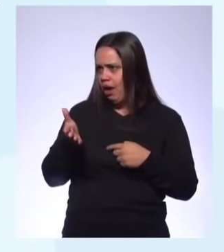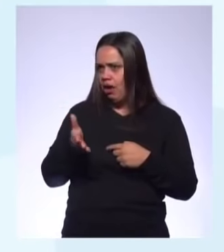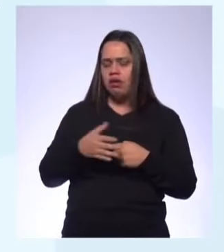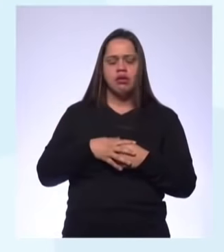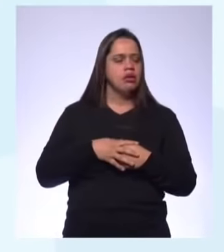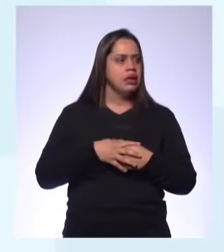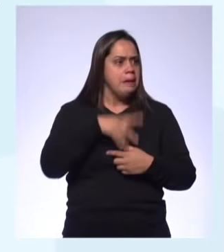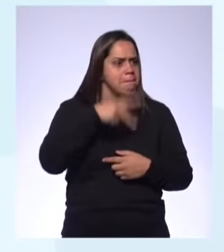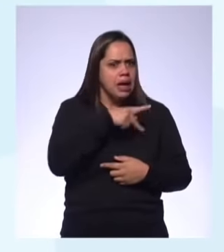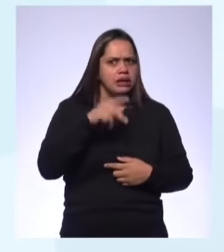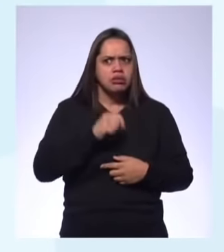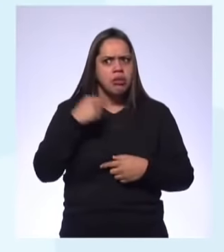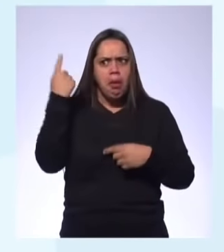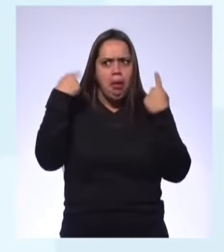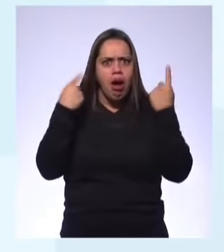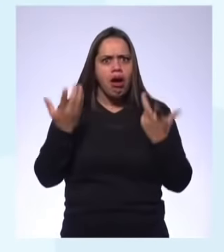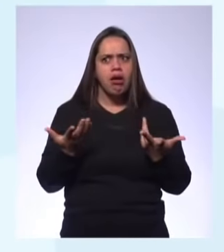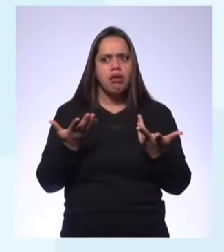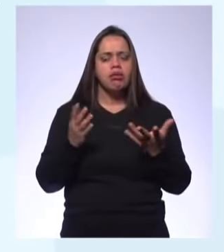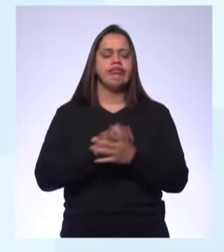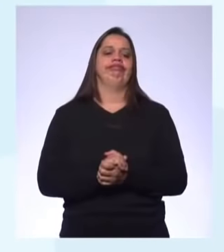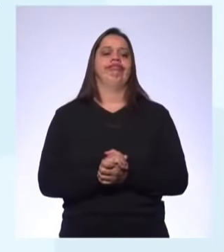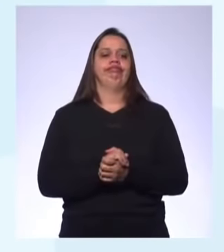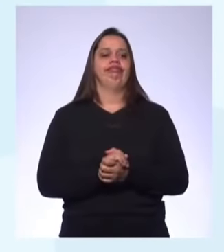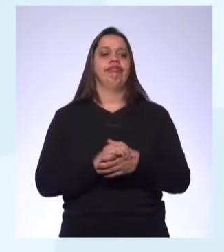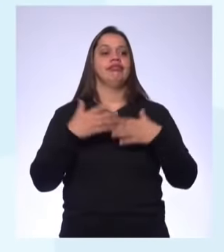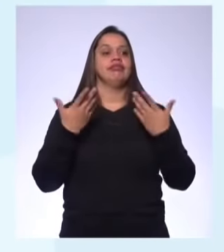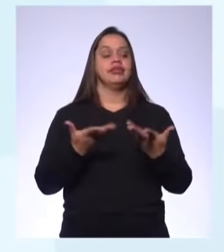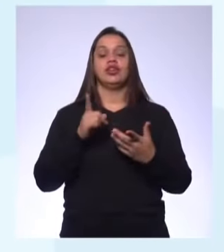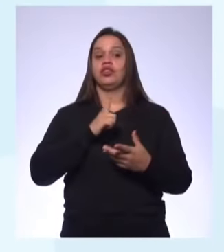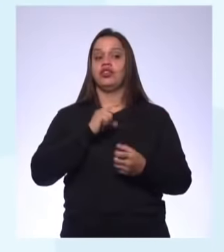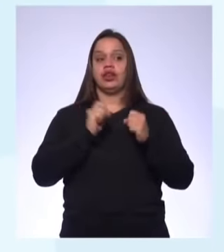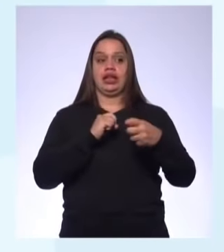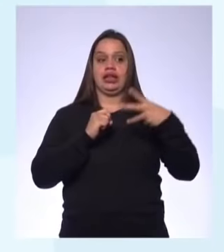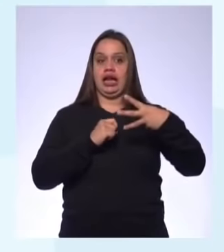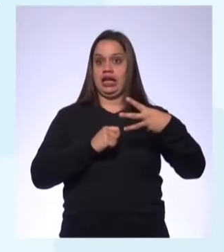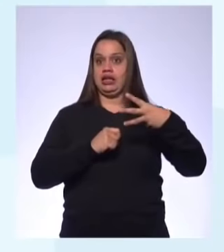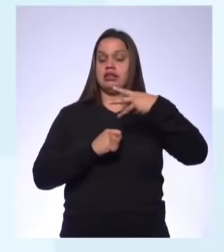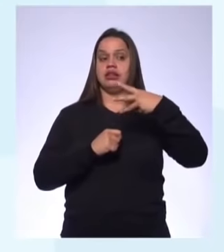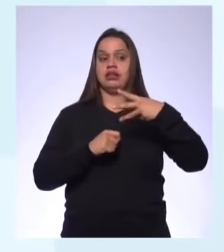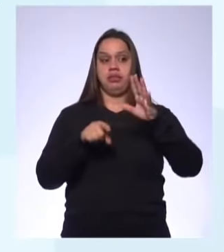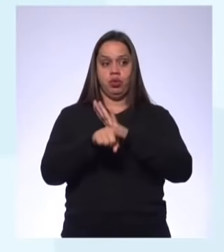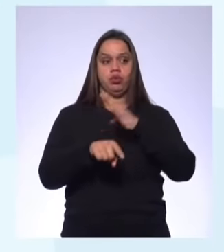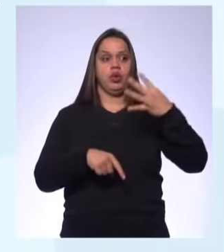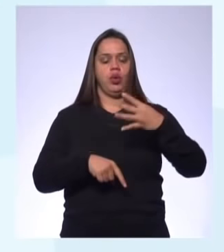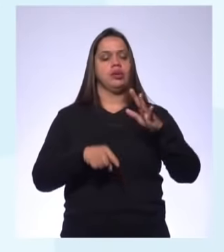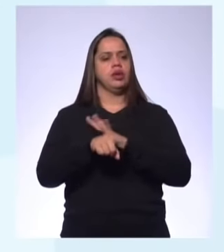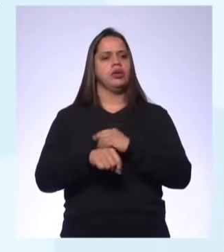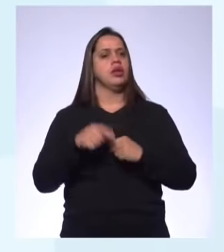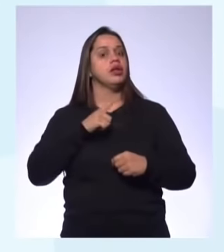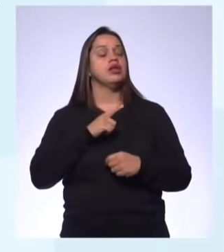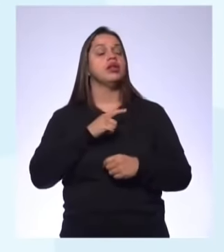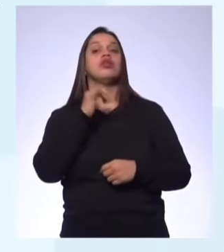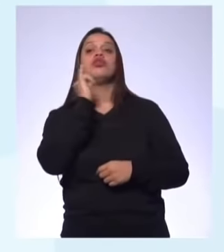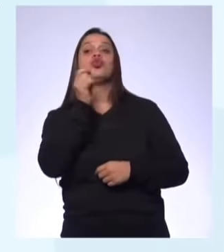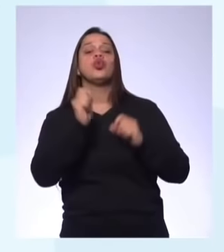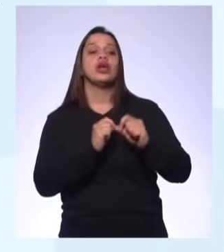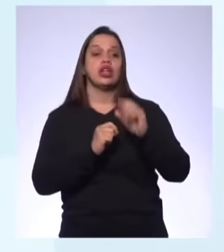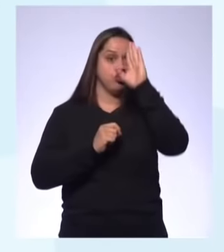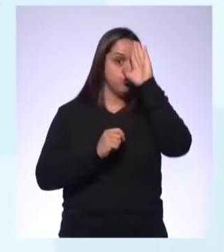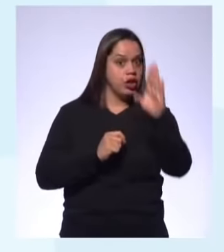senhor enlouqueceu? Muito bem. Aí temos a 3 e a 4. Qual tipo de discurso há aqui, direto ou indireto,